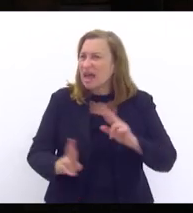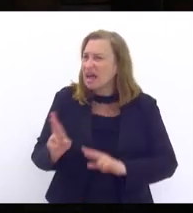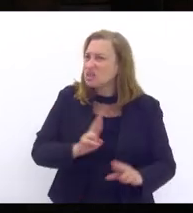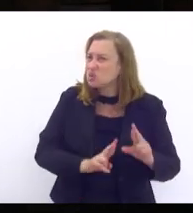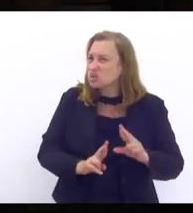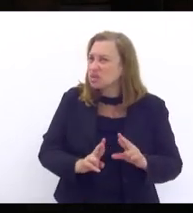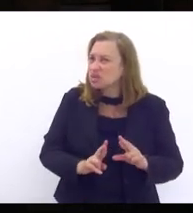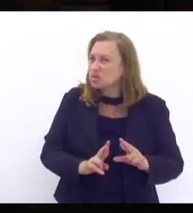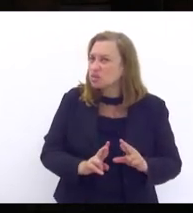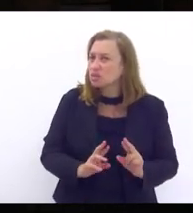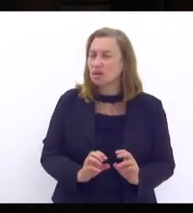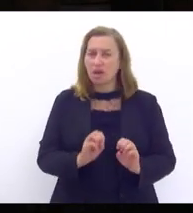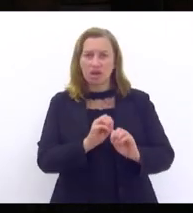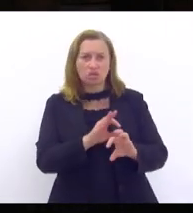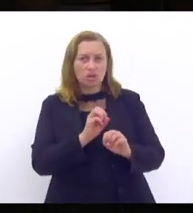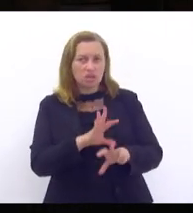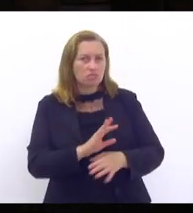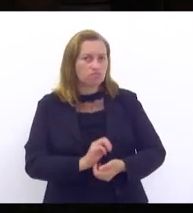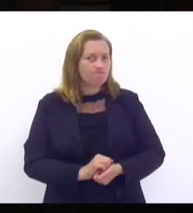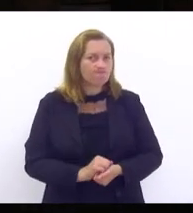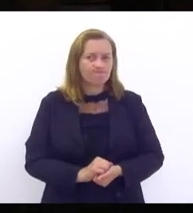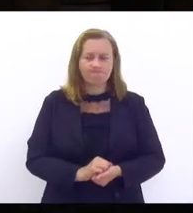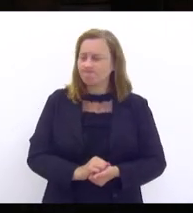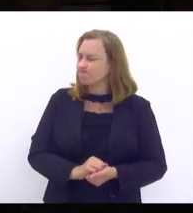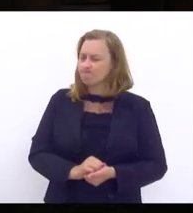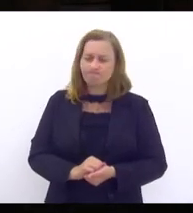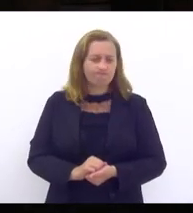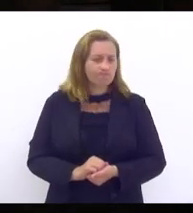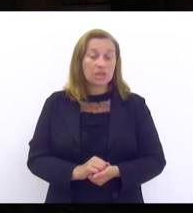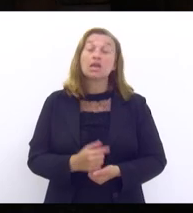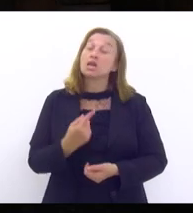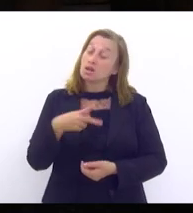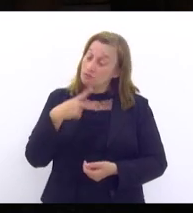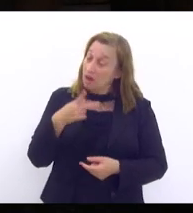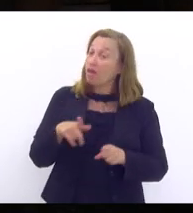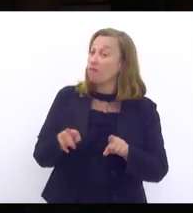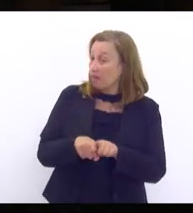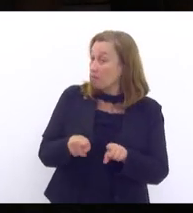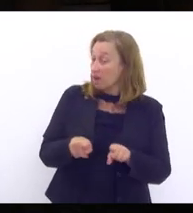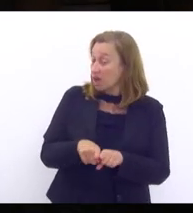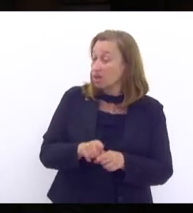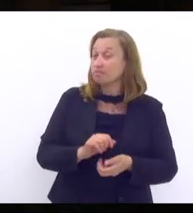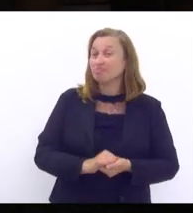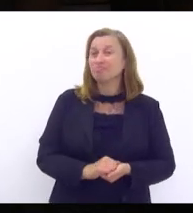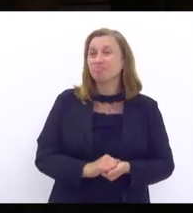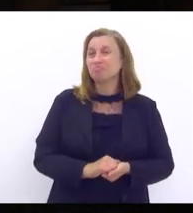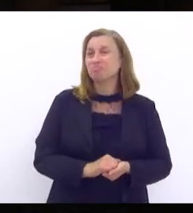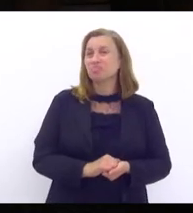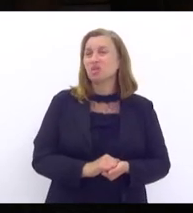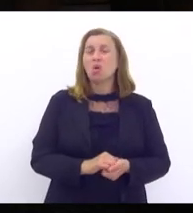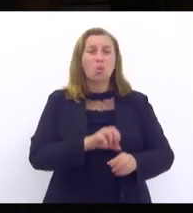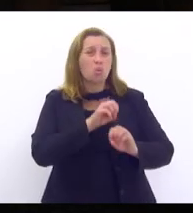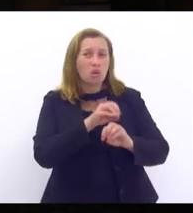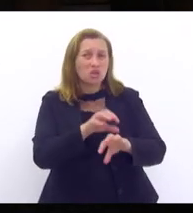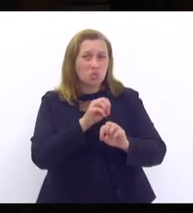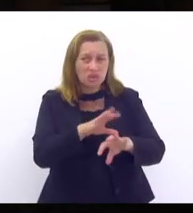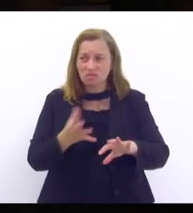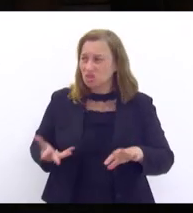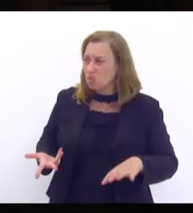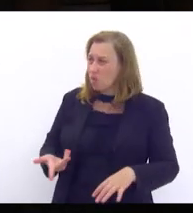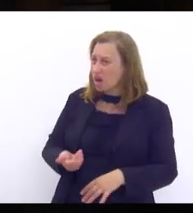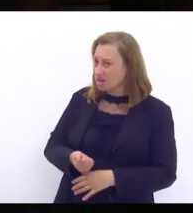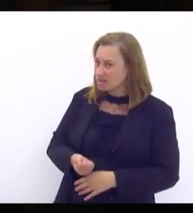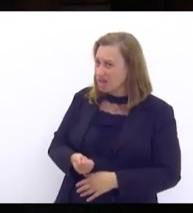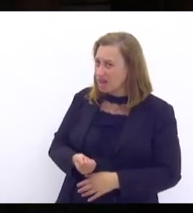relacionados à questão da educação. Quero dizer também que uma educação de